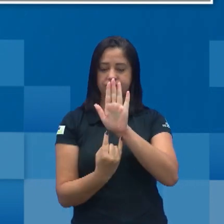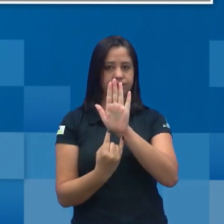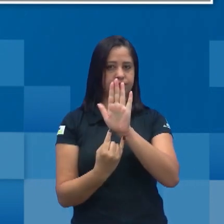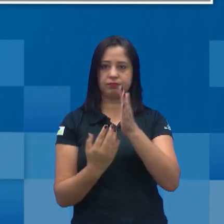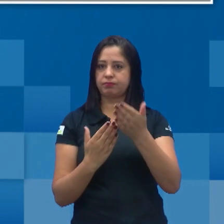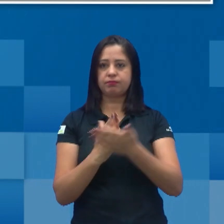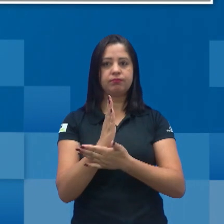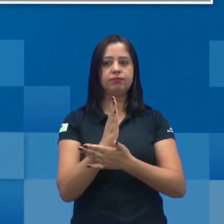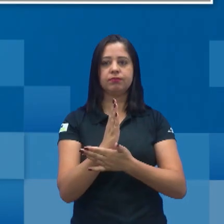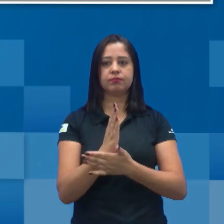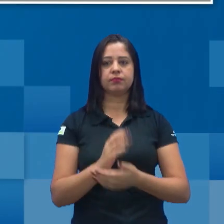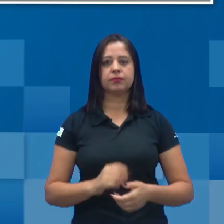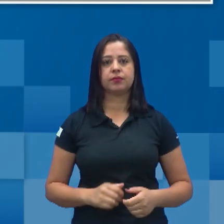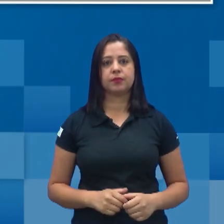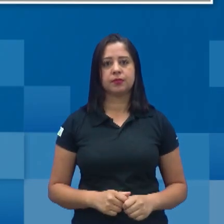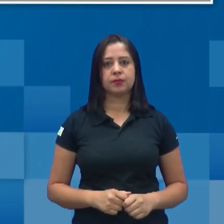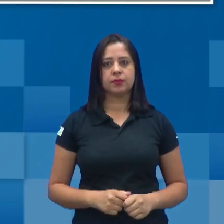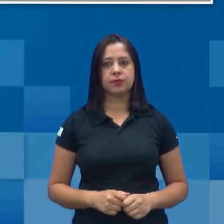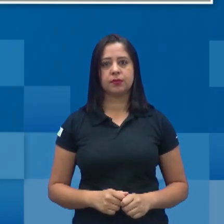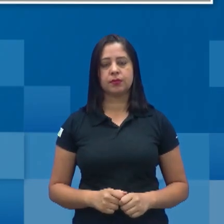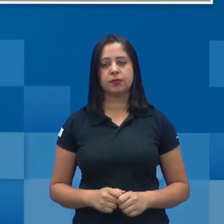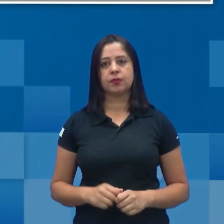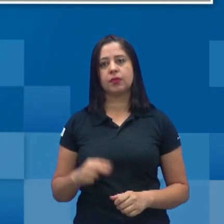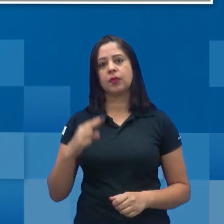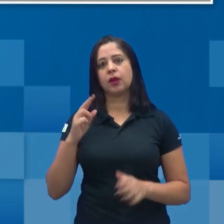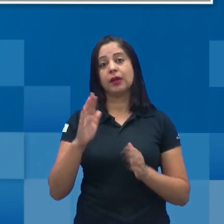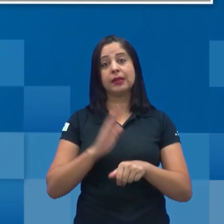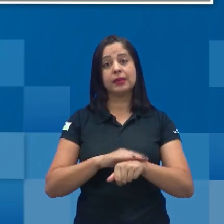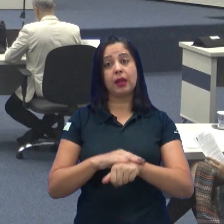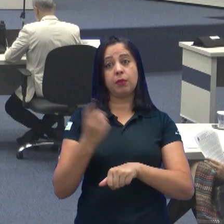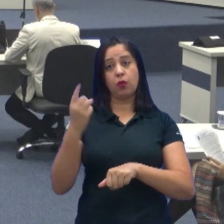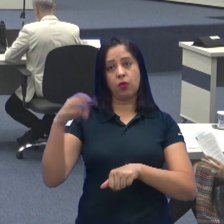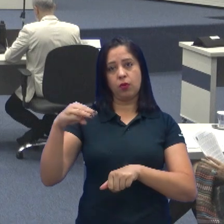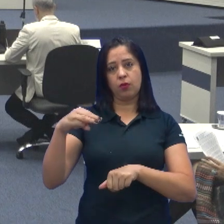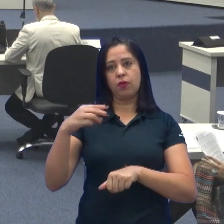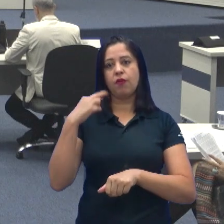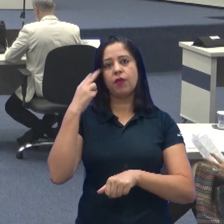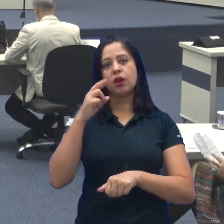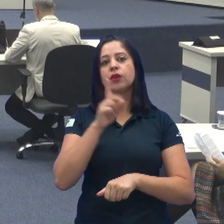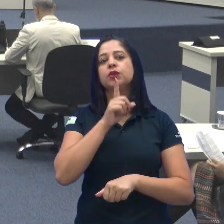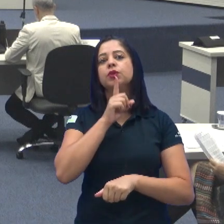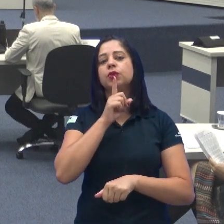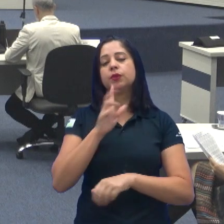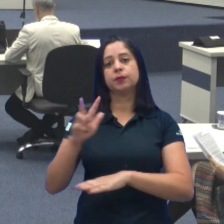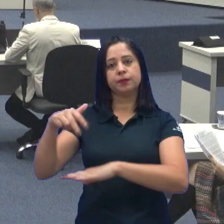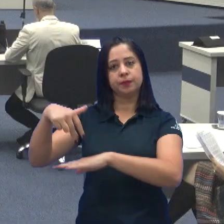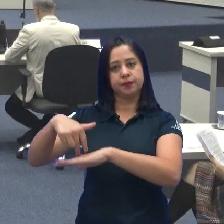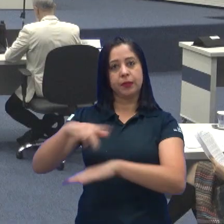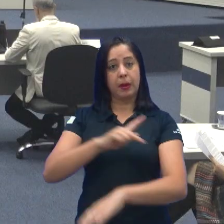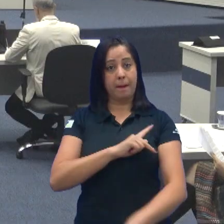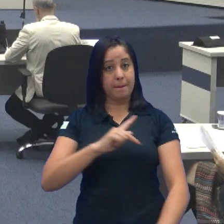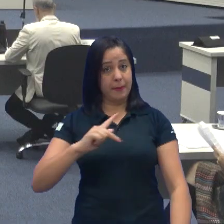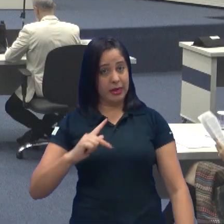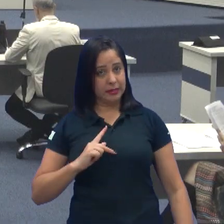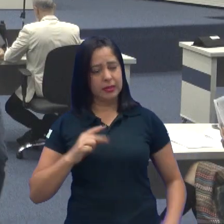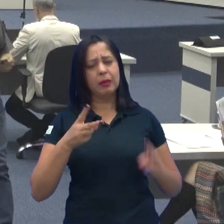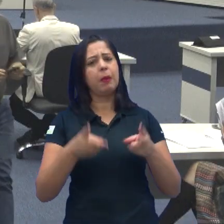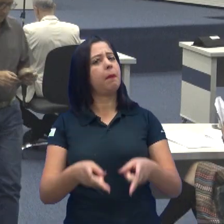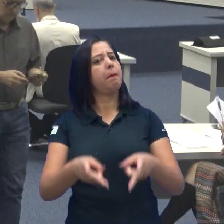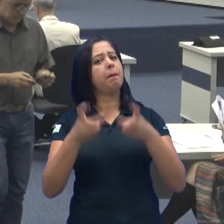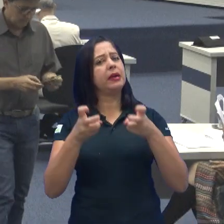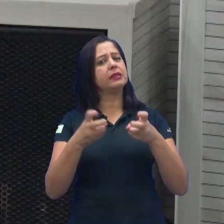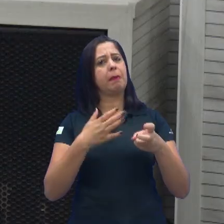requerimento está rejeitado. Justificativa de votação por tempo de minuto, o vereador Sérgio Camargo. Senhor presidente, estou percebendo aqui que todos